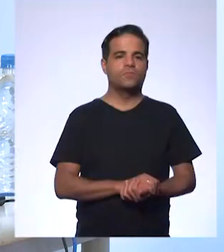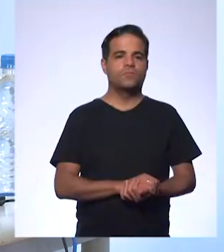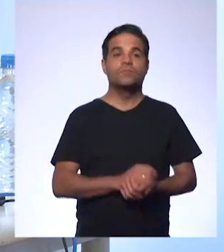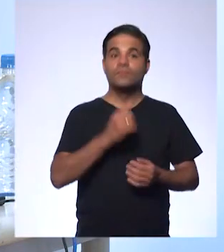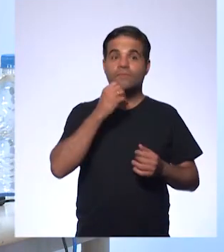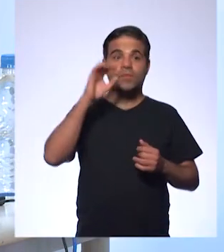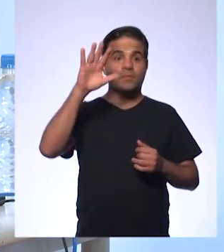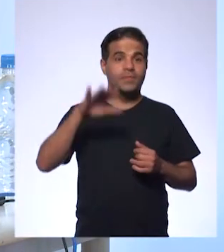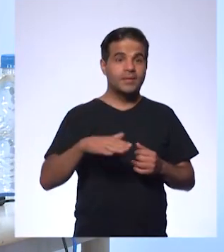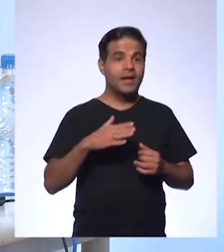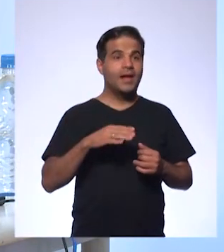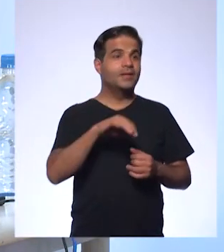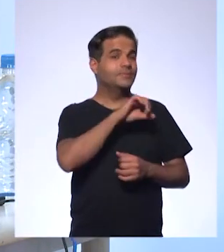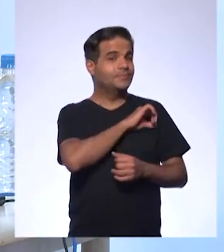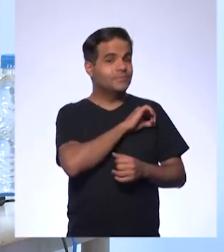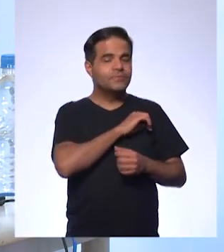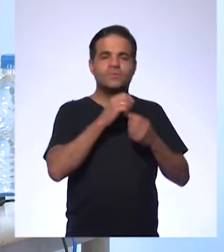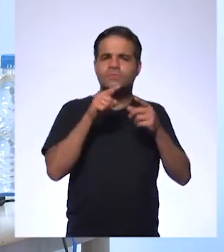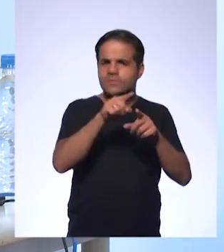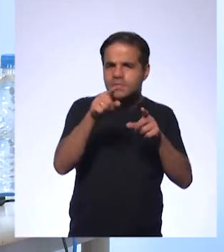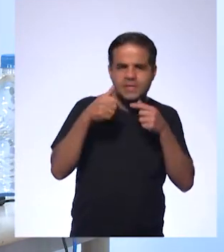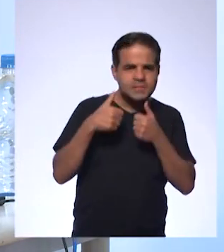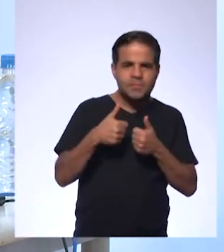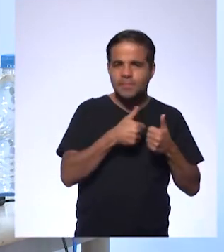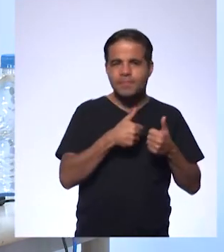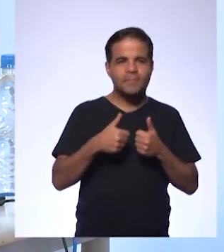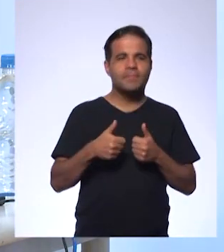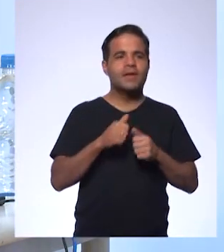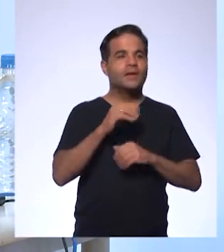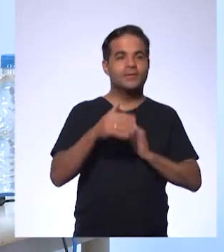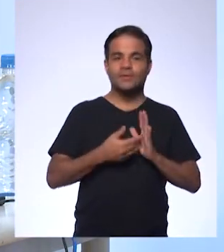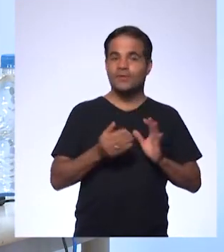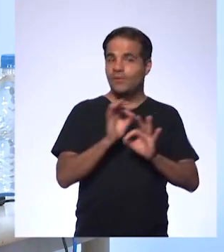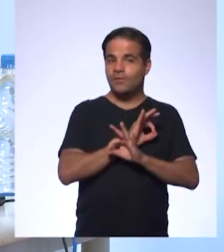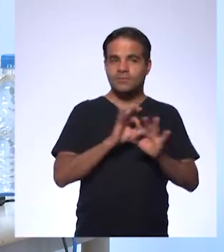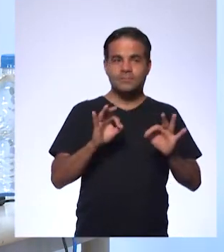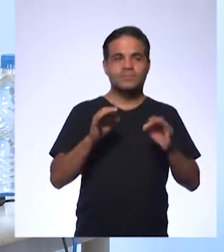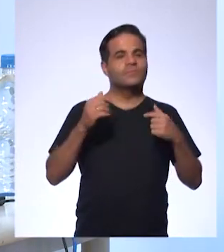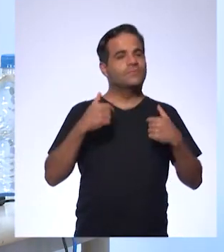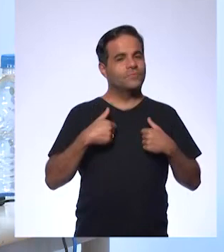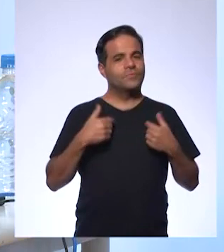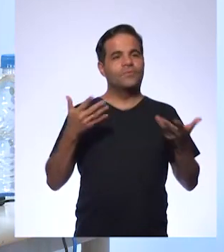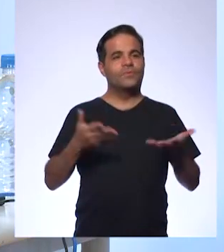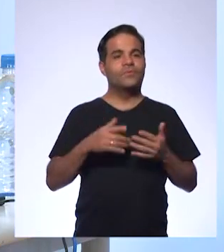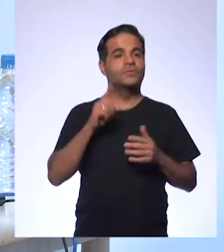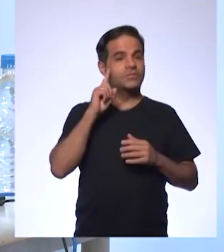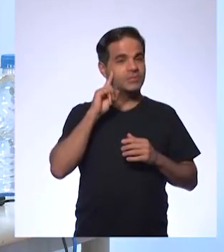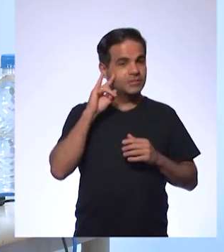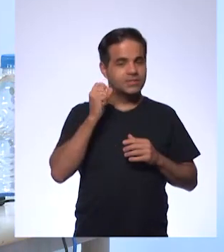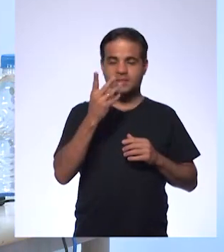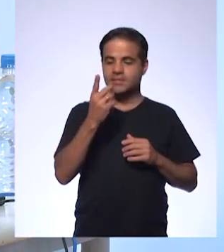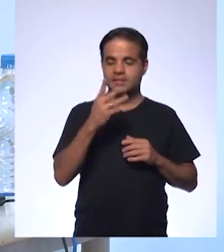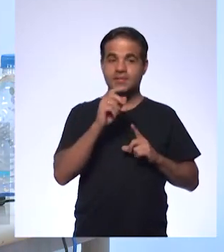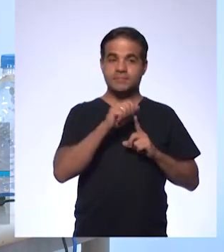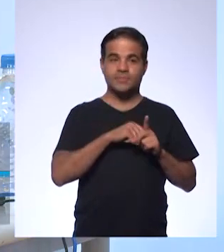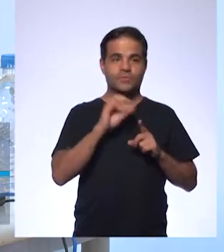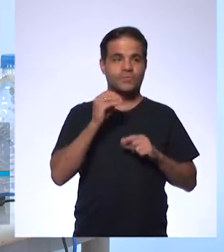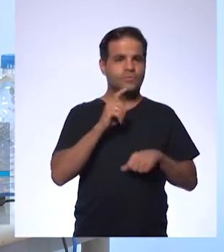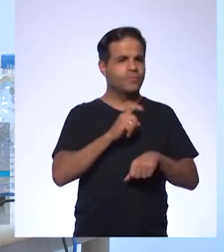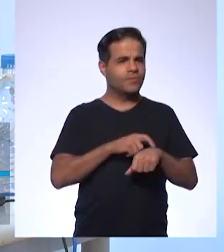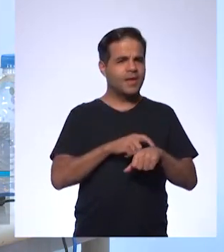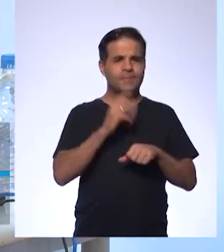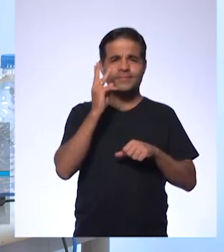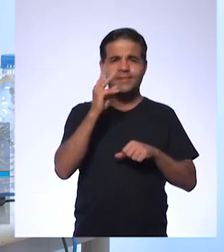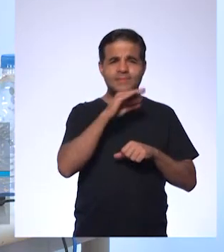Boa tarde, nono ano, como vocês estão? Tudo bem? Hoje, 13 de outubro, 3h30 em ponto.